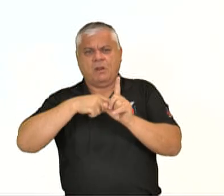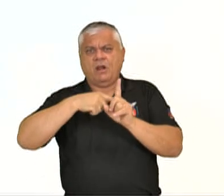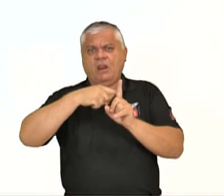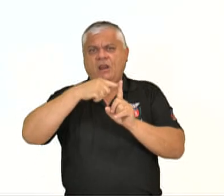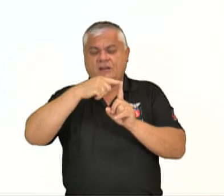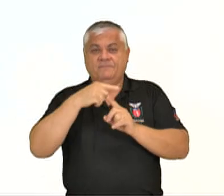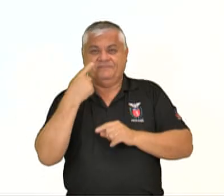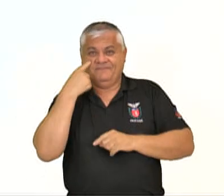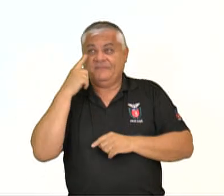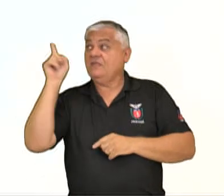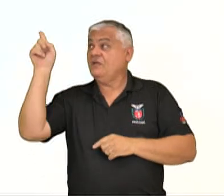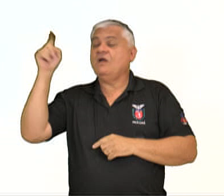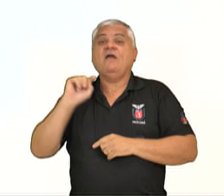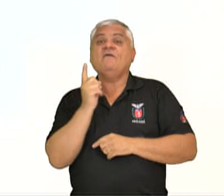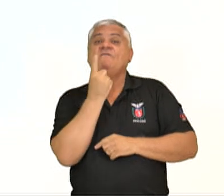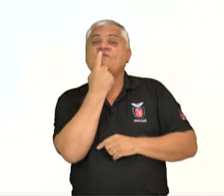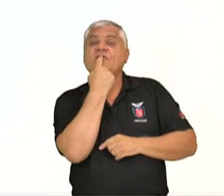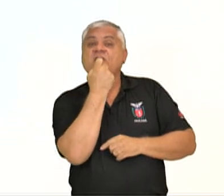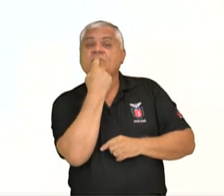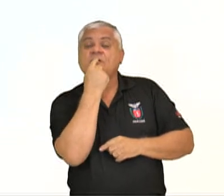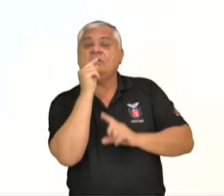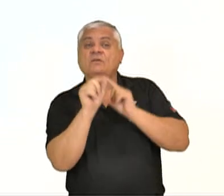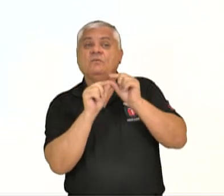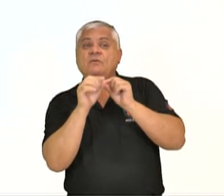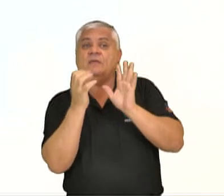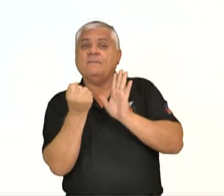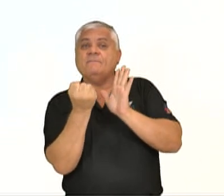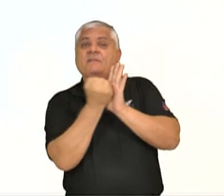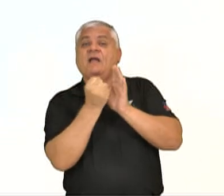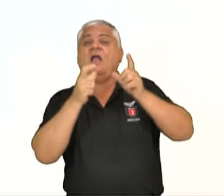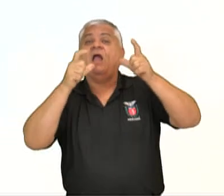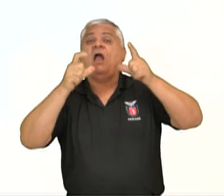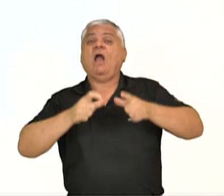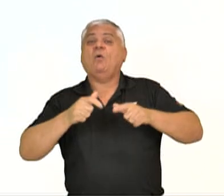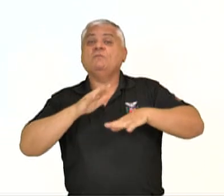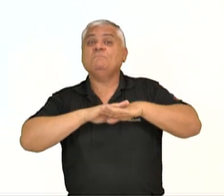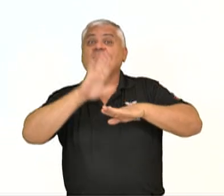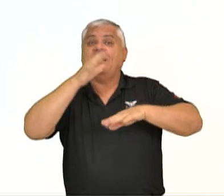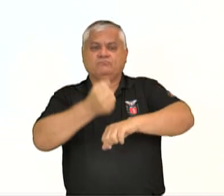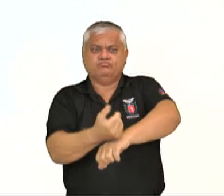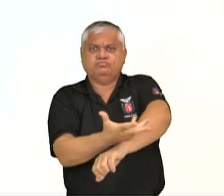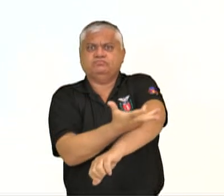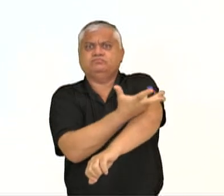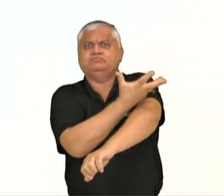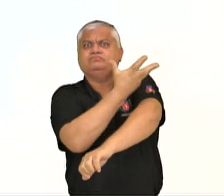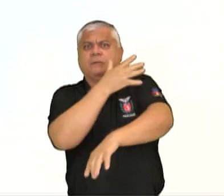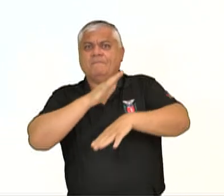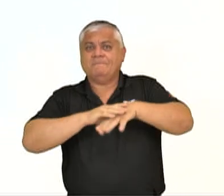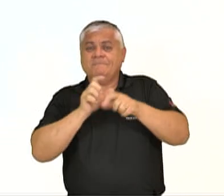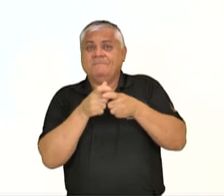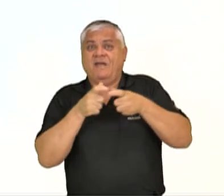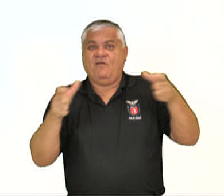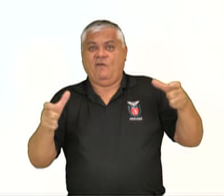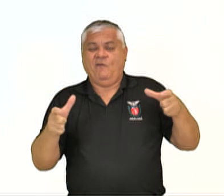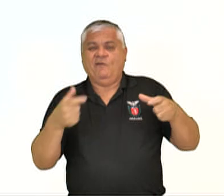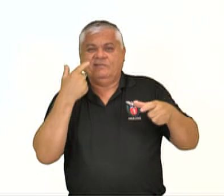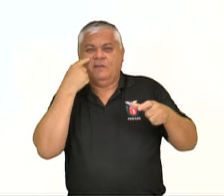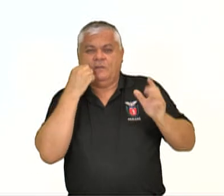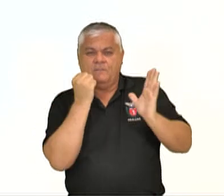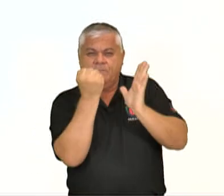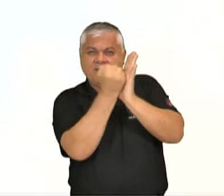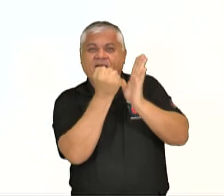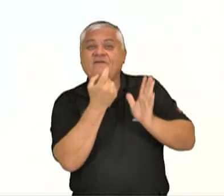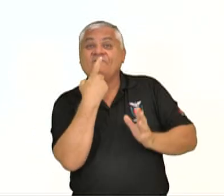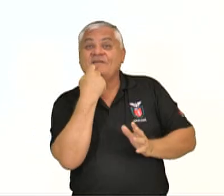cor vermelha, era usado para marcar as áreas de maior atividade, tá? Determinada